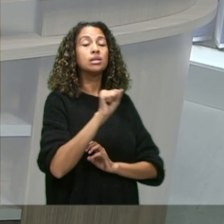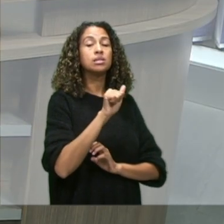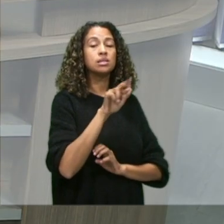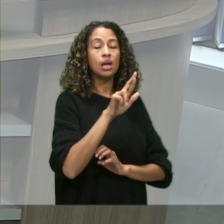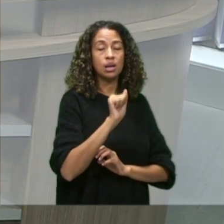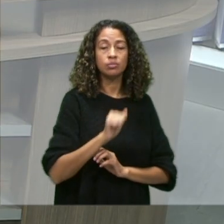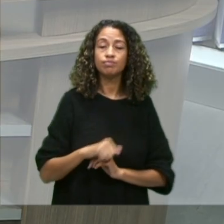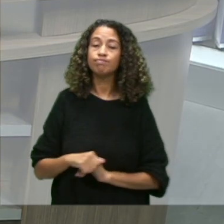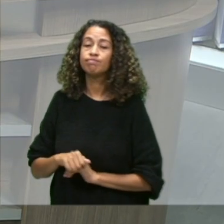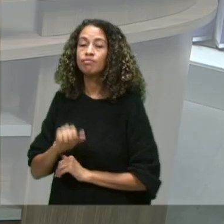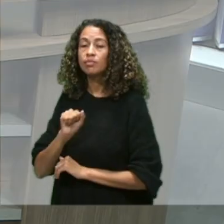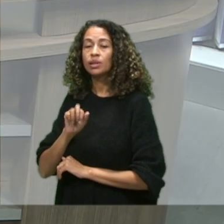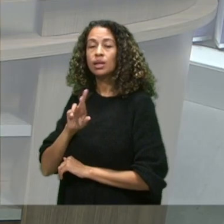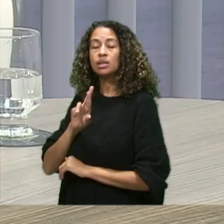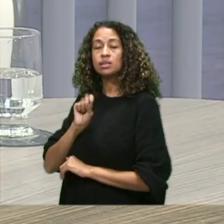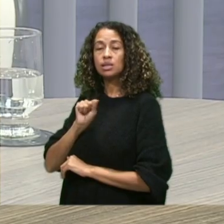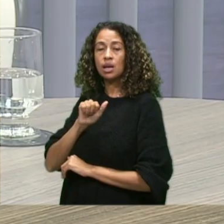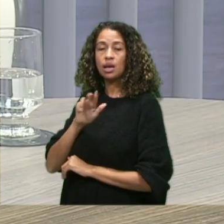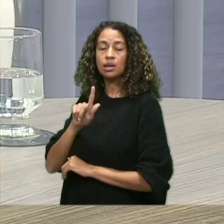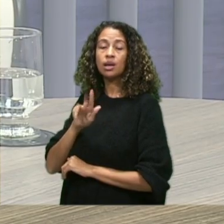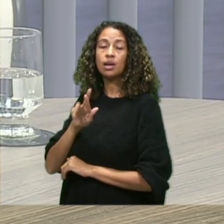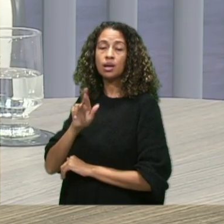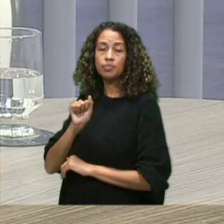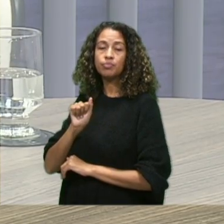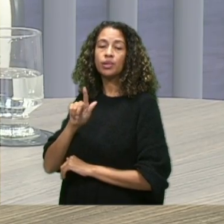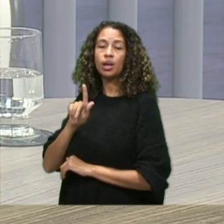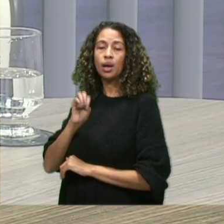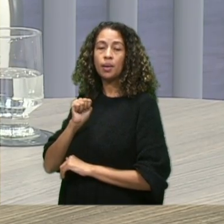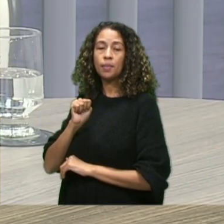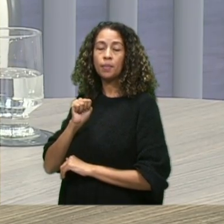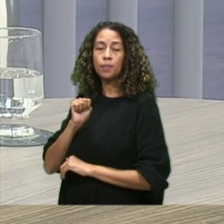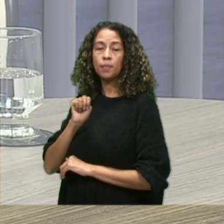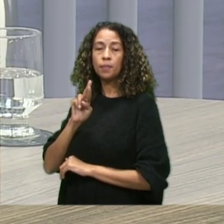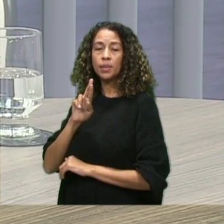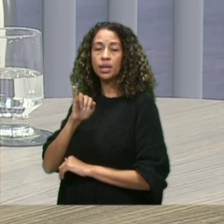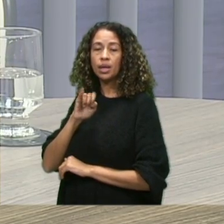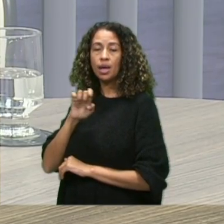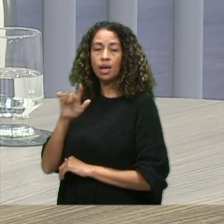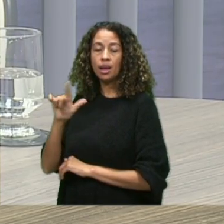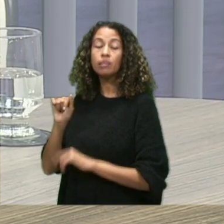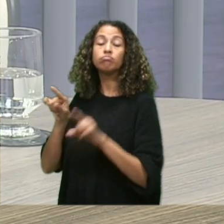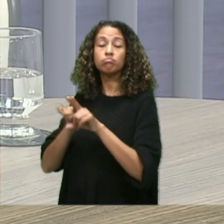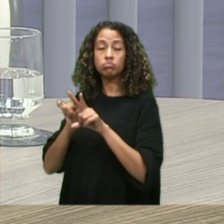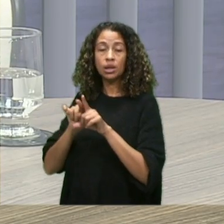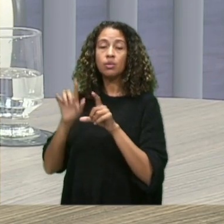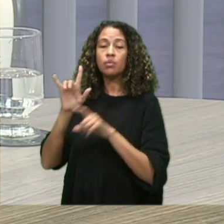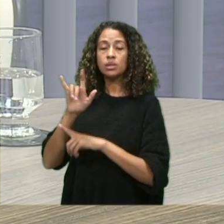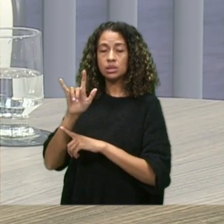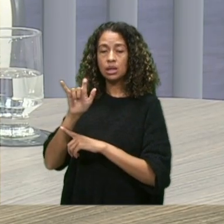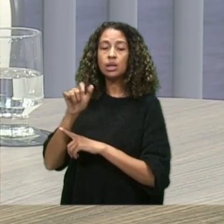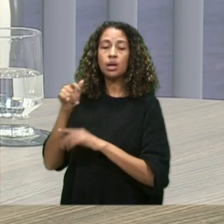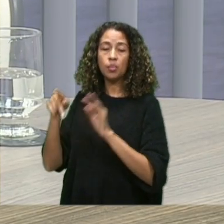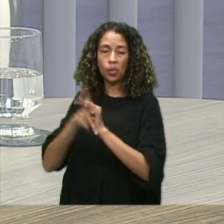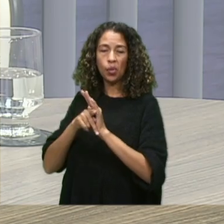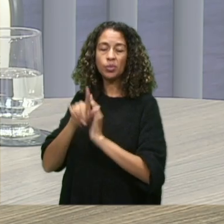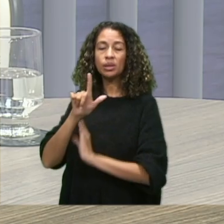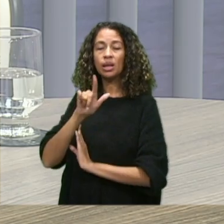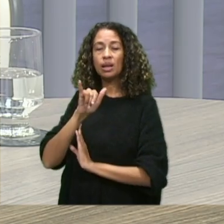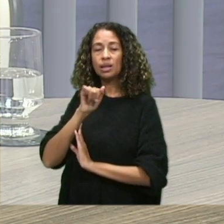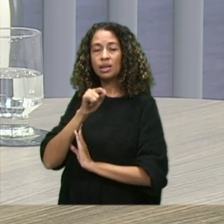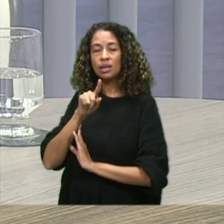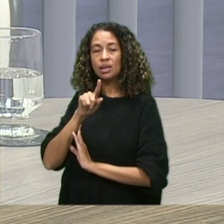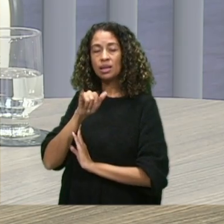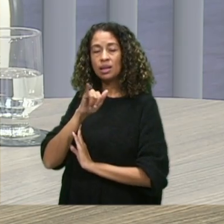é @saragabrieladesigner e tem o Instagram da Lilá também, que está começando a caminhar,